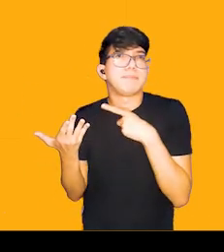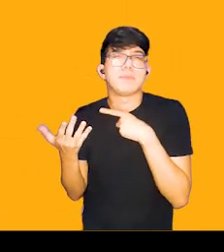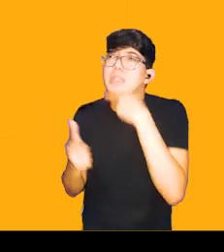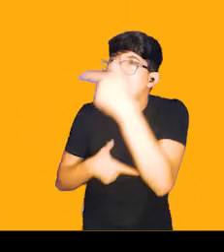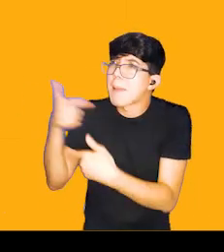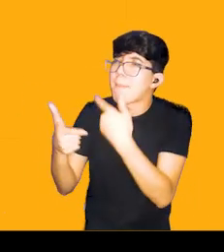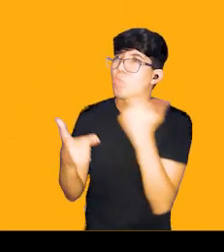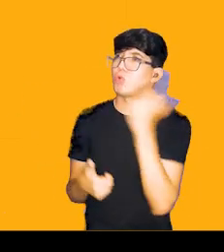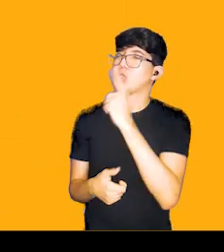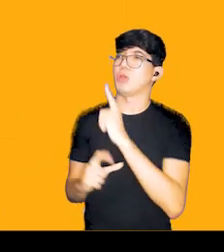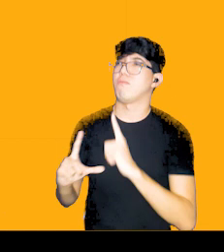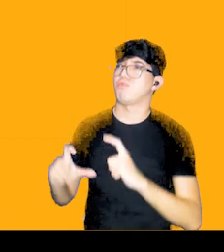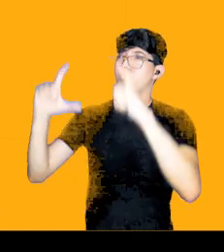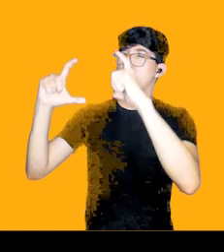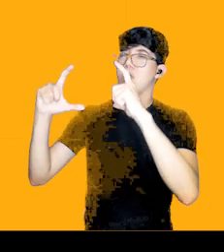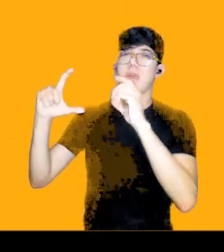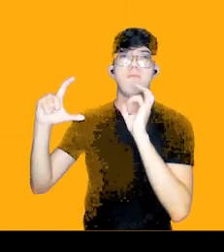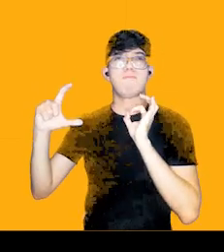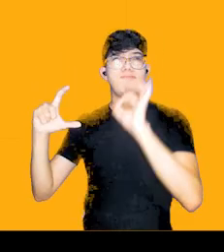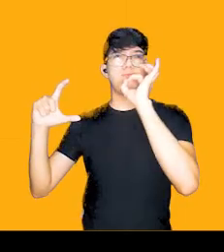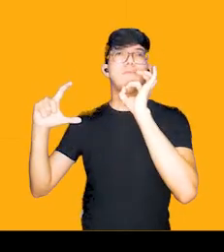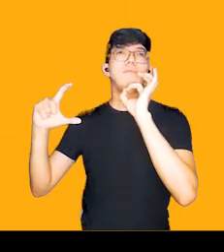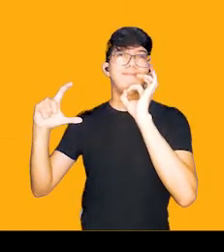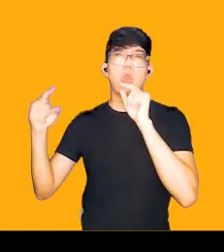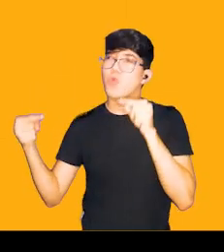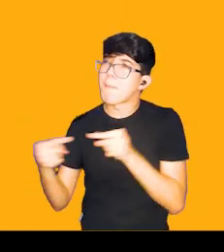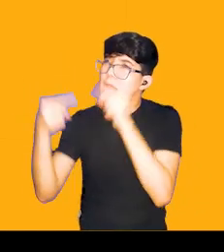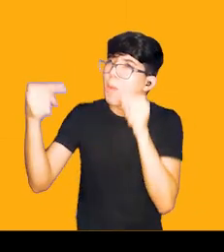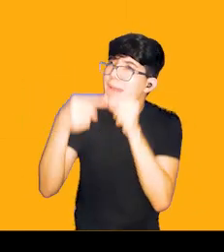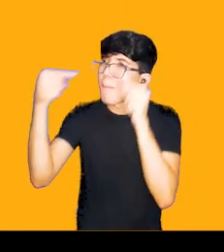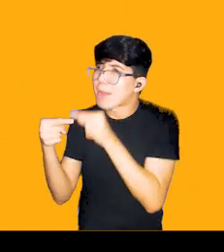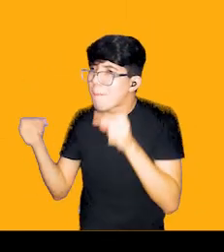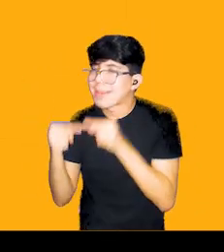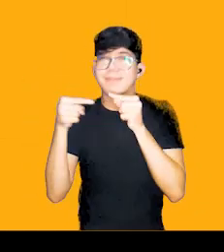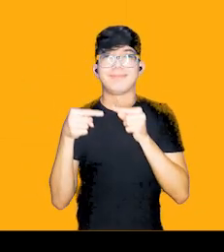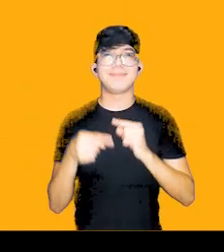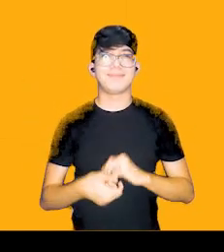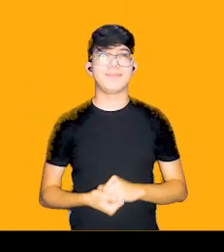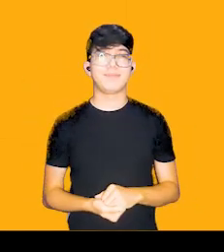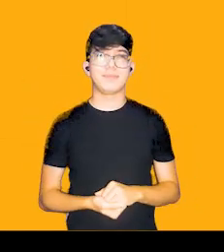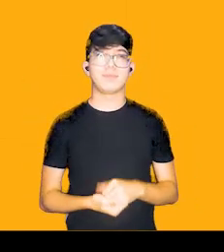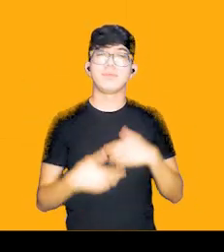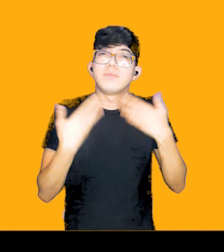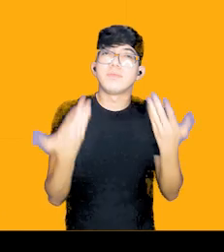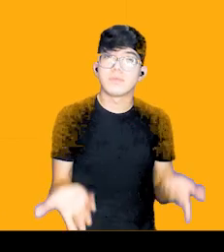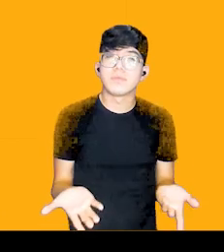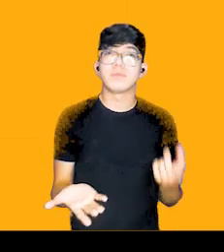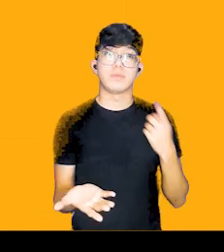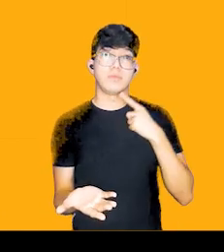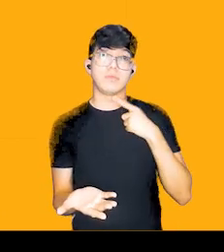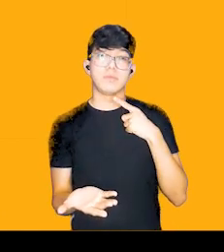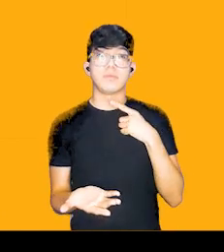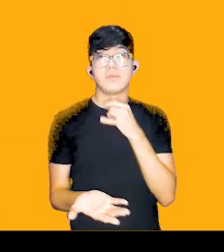olhar múltiplo, né? Vamos dizer assim, várias pessoas produziram para aquilo. O olhar pessoal, que é o olhar do fotógrafo